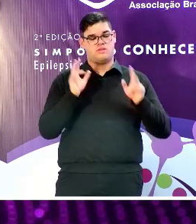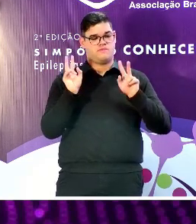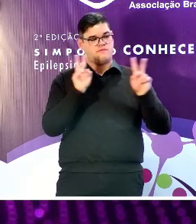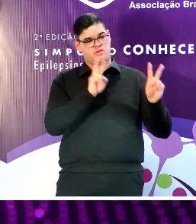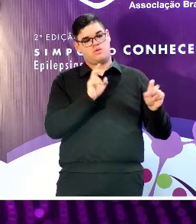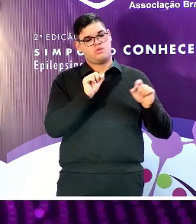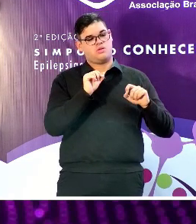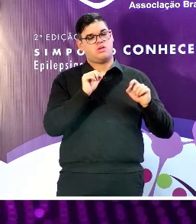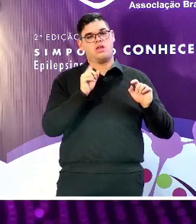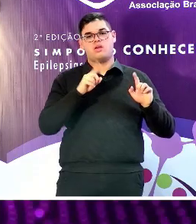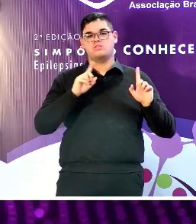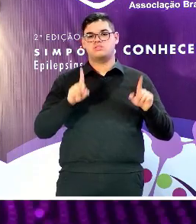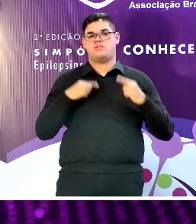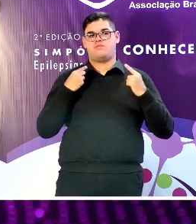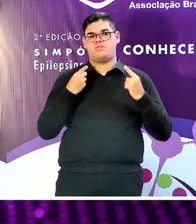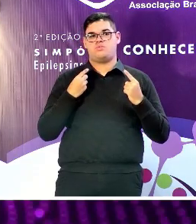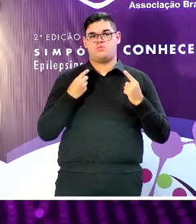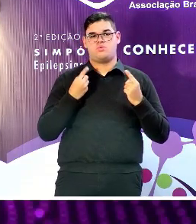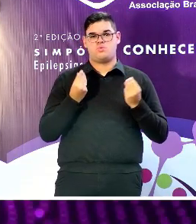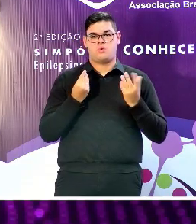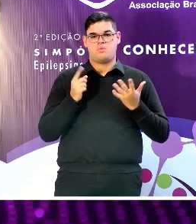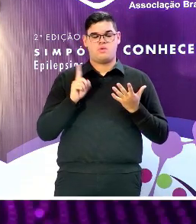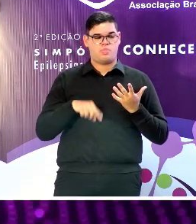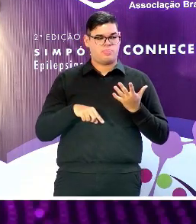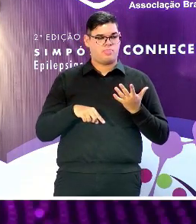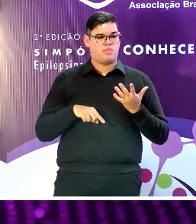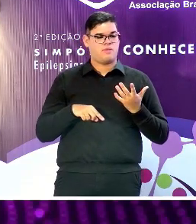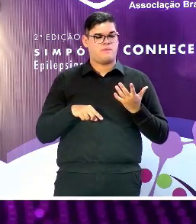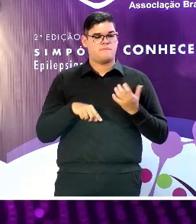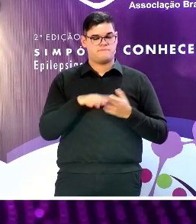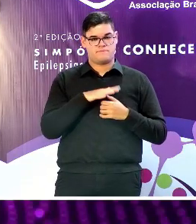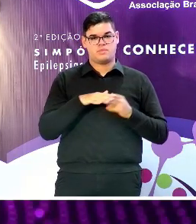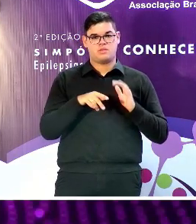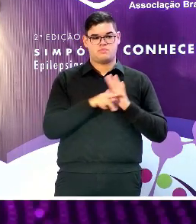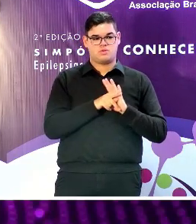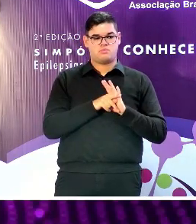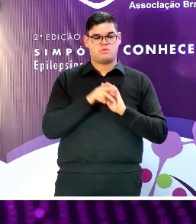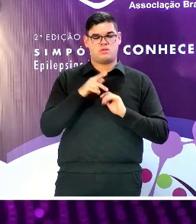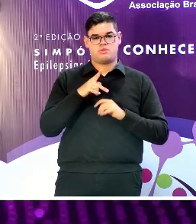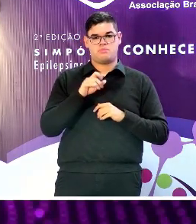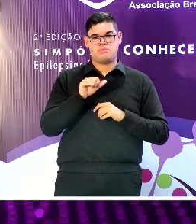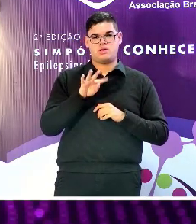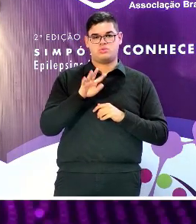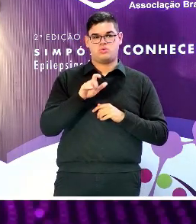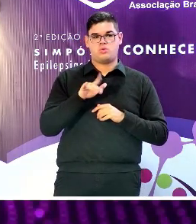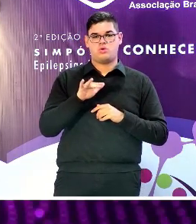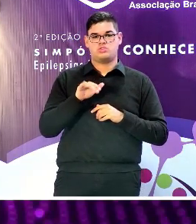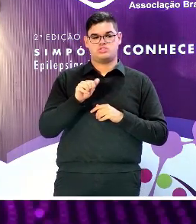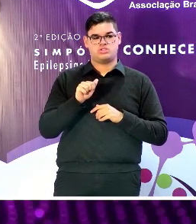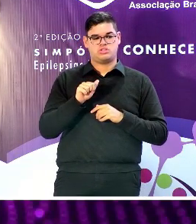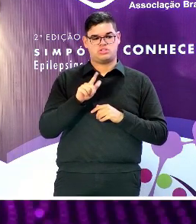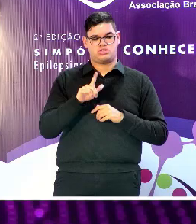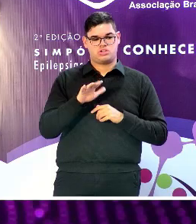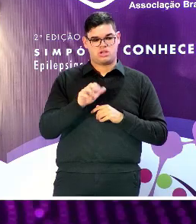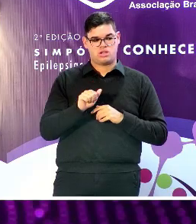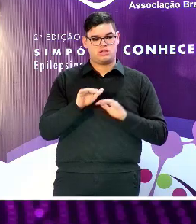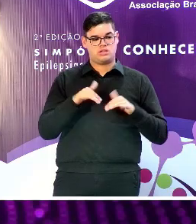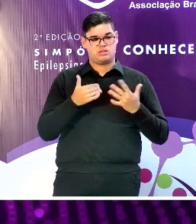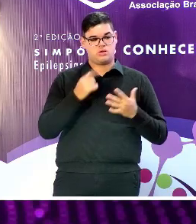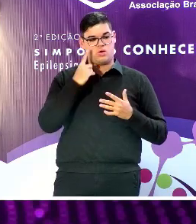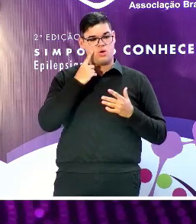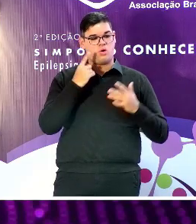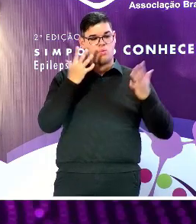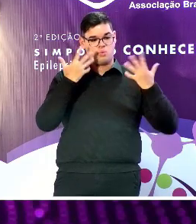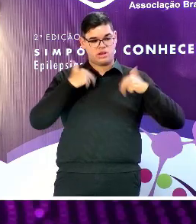num desafio ali de uma condição patológica. Então, a gente clampeou a carótida do animal, deixou ele 30